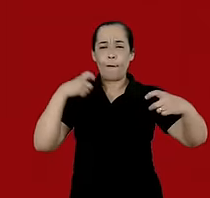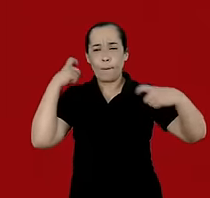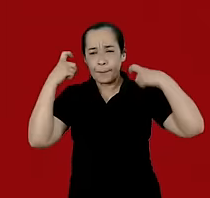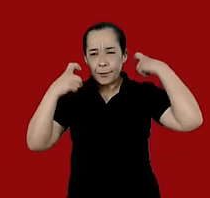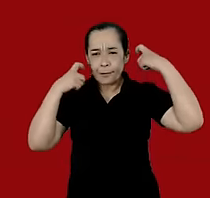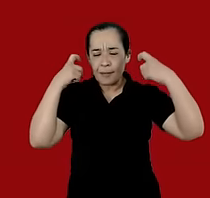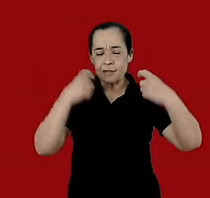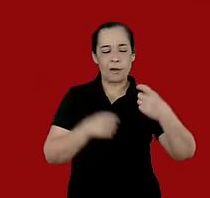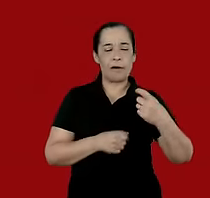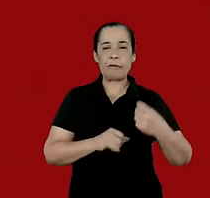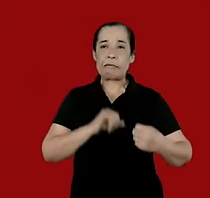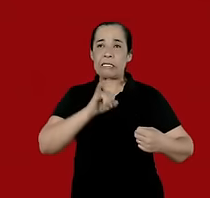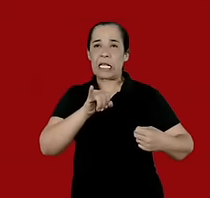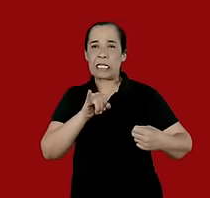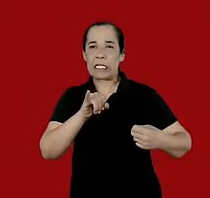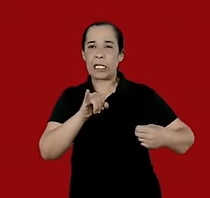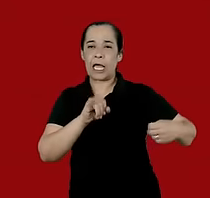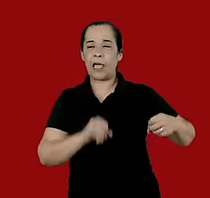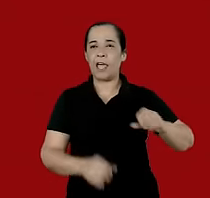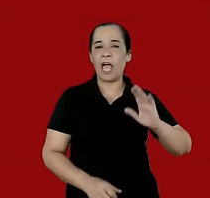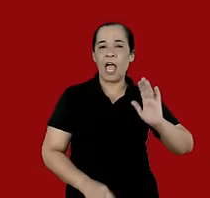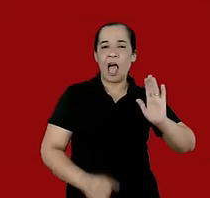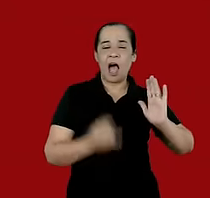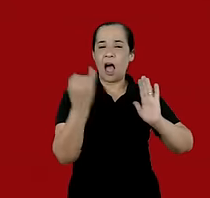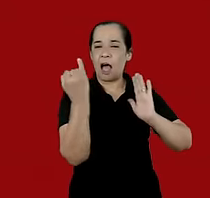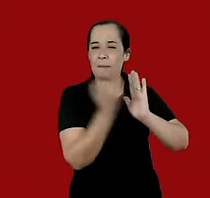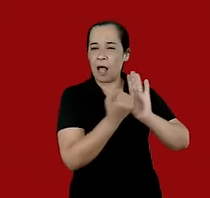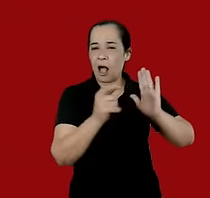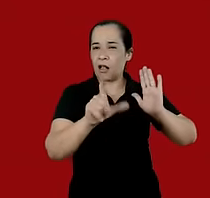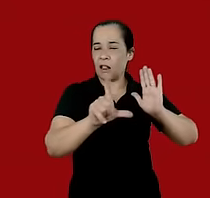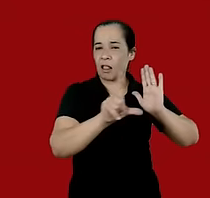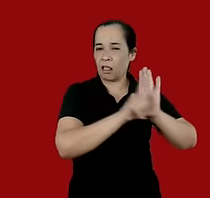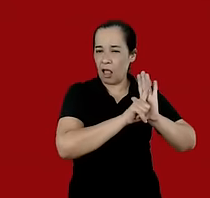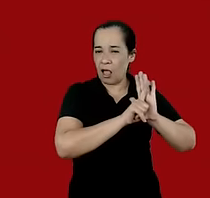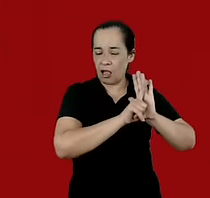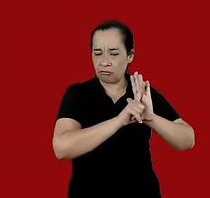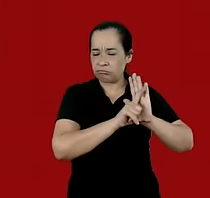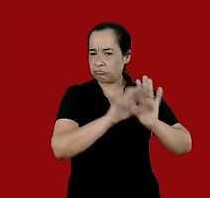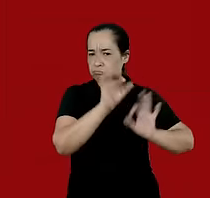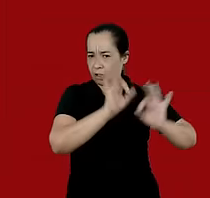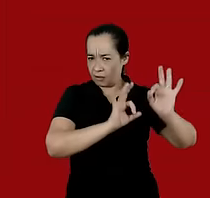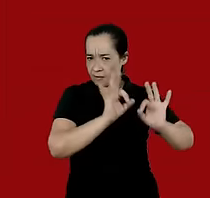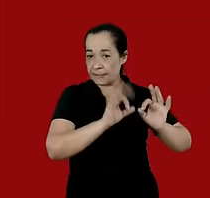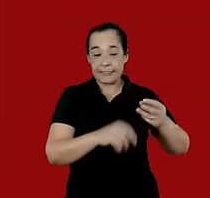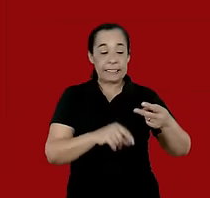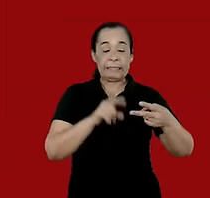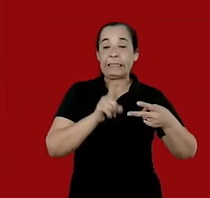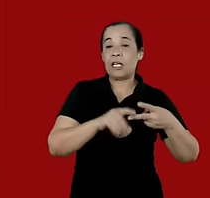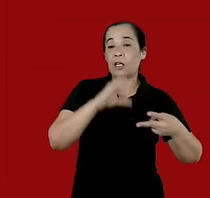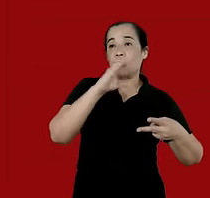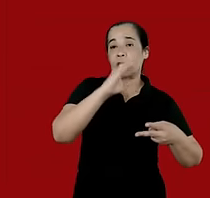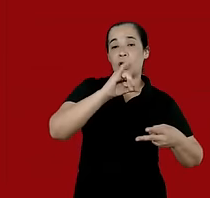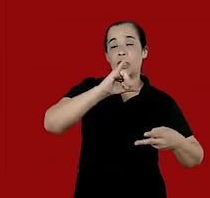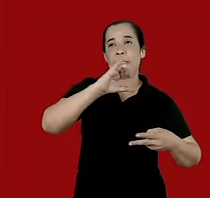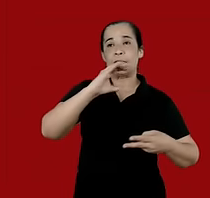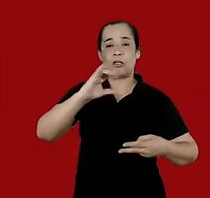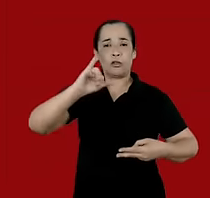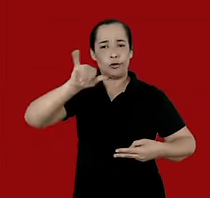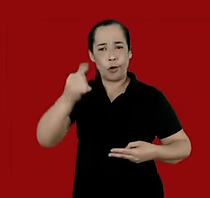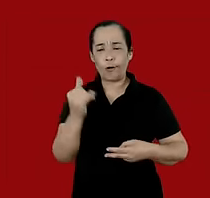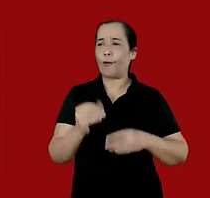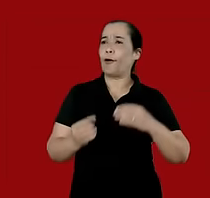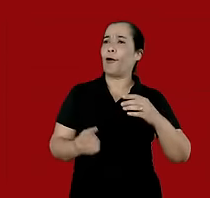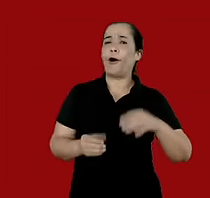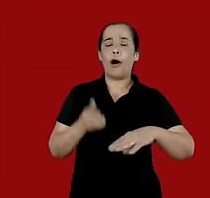vai aprovar reforma tributária se vai passar na ccj se teve alguma discussão em relação ao ao arcabouço fiscal se alguma coisa nos Estados